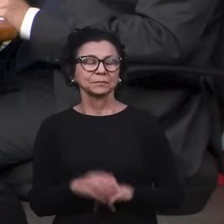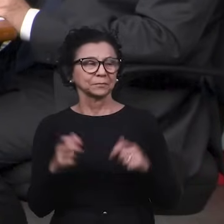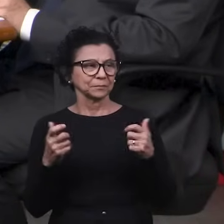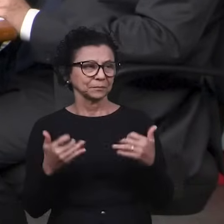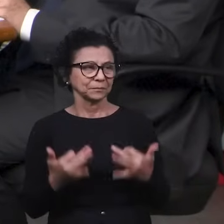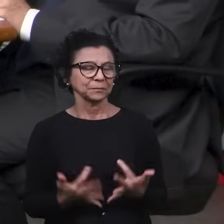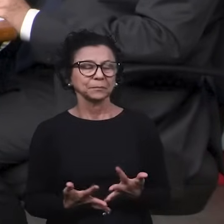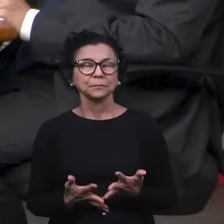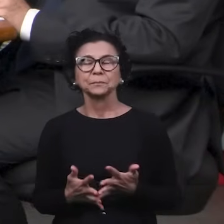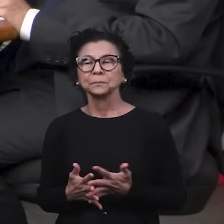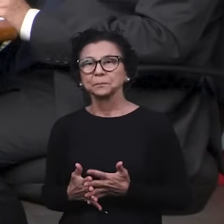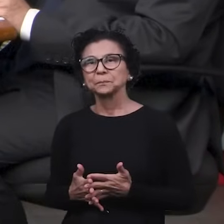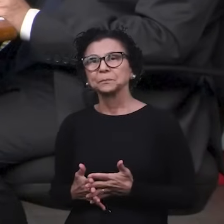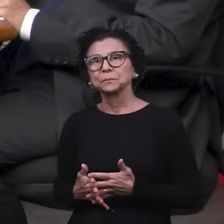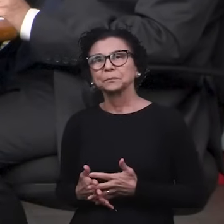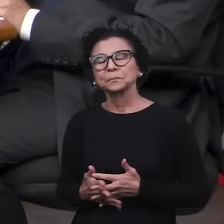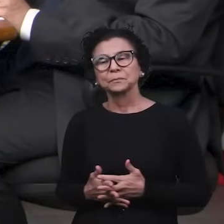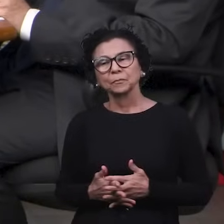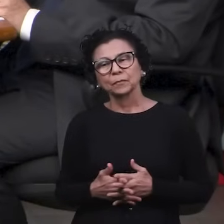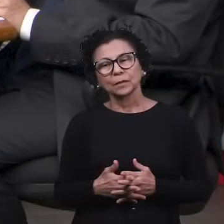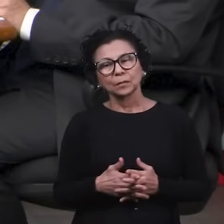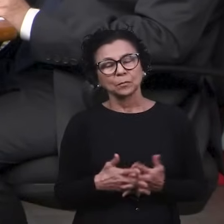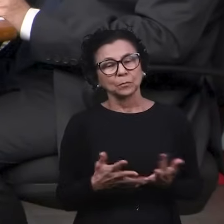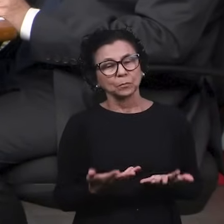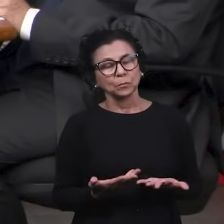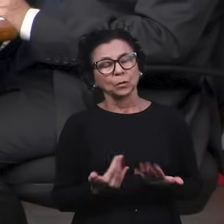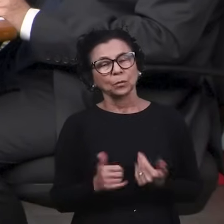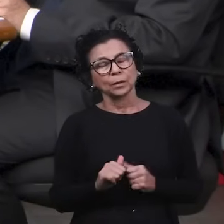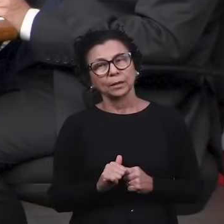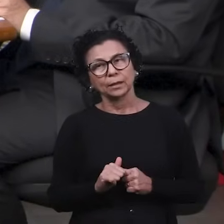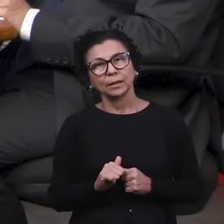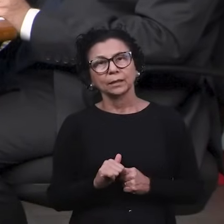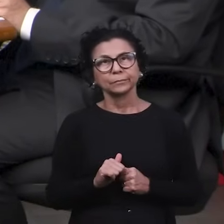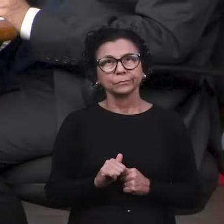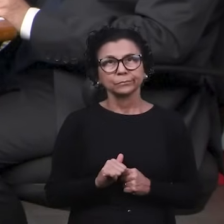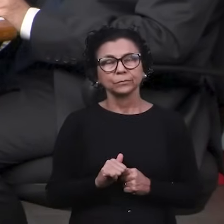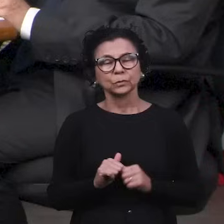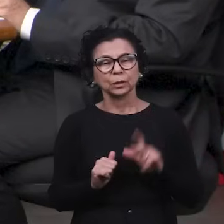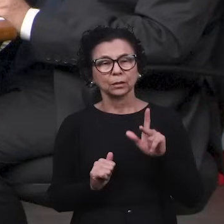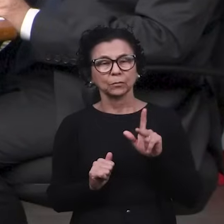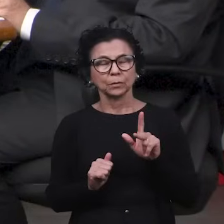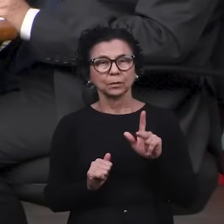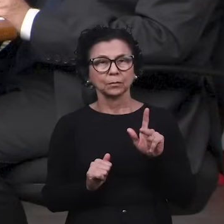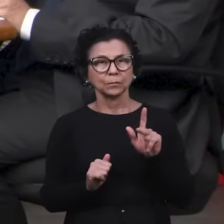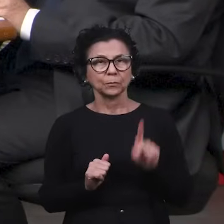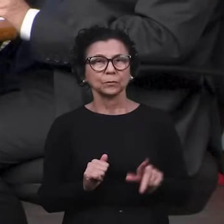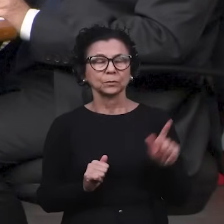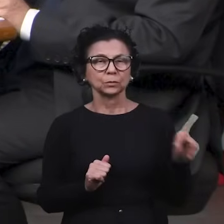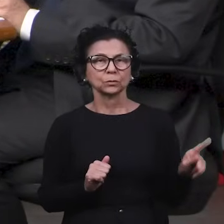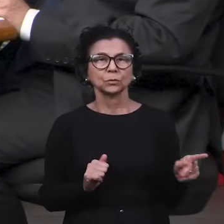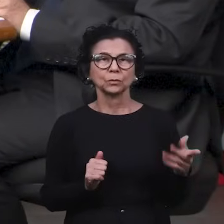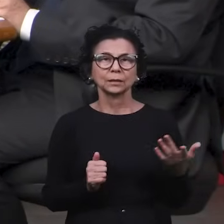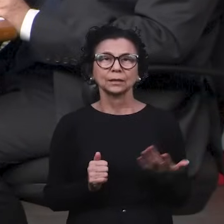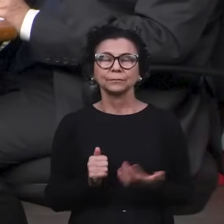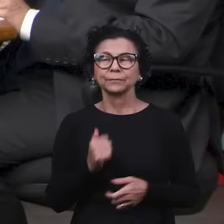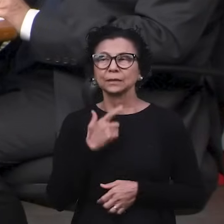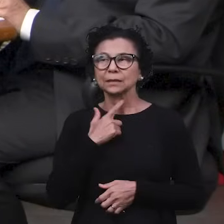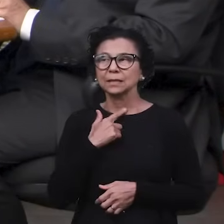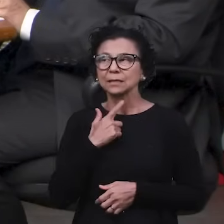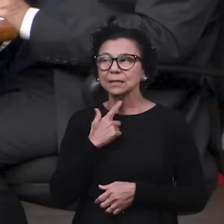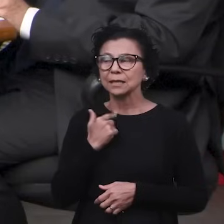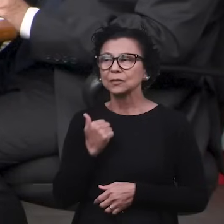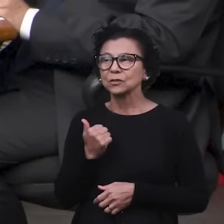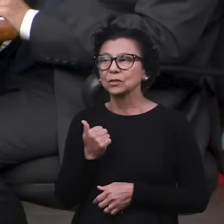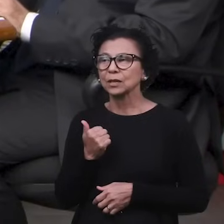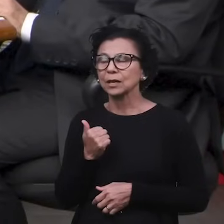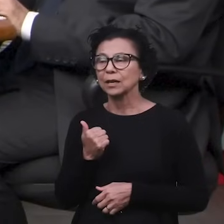Sim, eu entendo que o que uma professora mais espera, né, do seu aluno é vê-lo